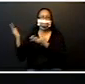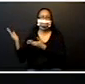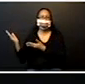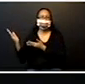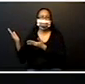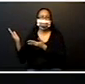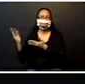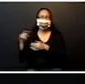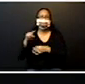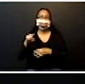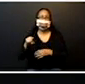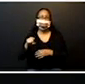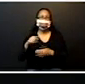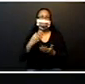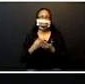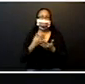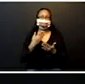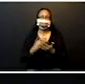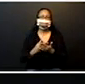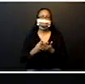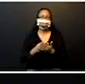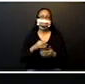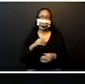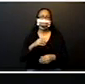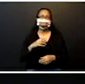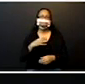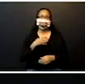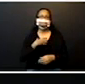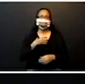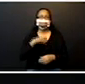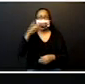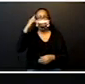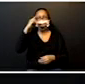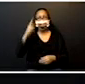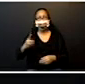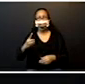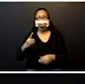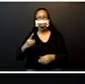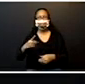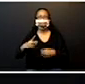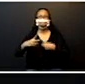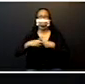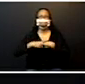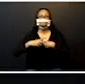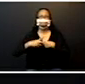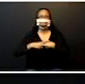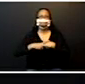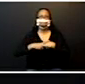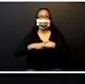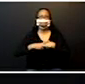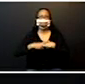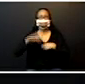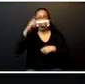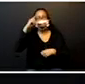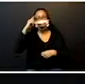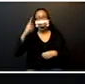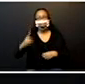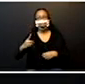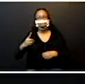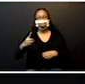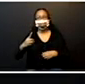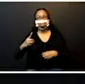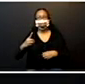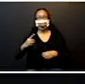Você já estudou o imperativo. O imperativo é o modo de usar o verbo com as